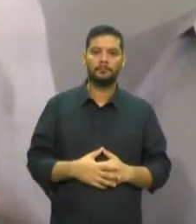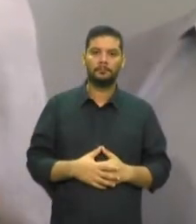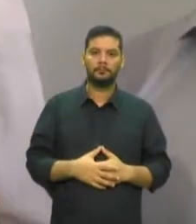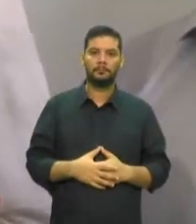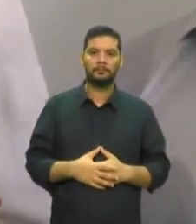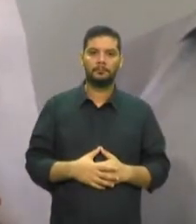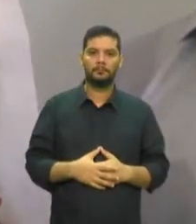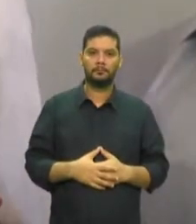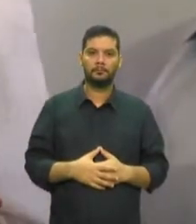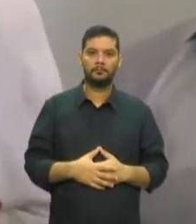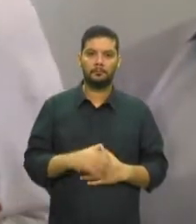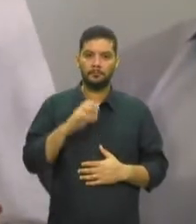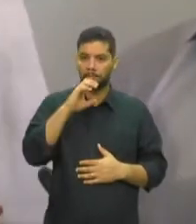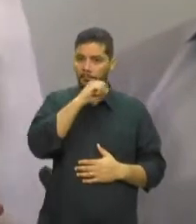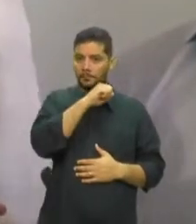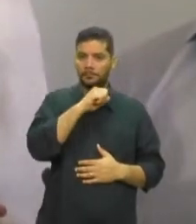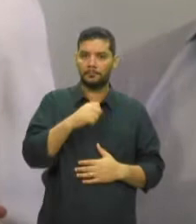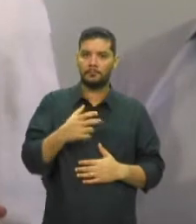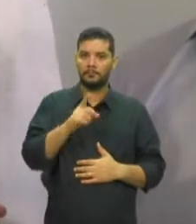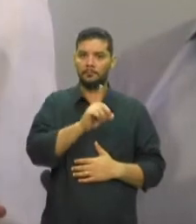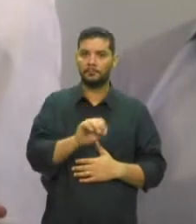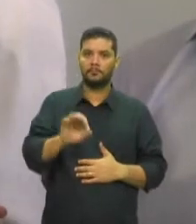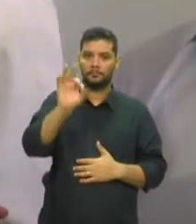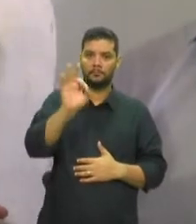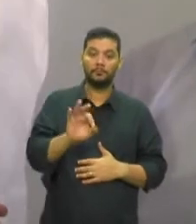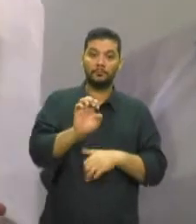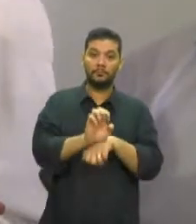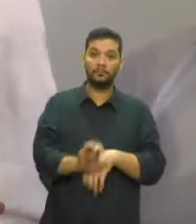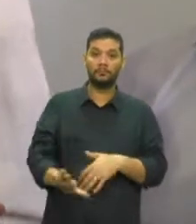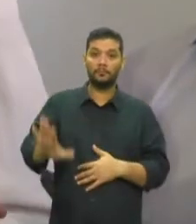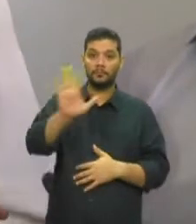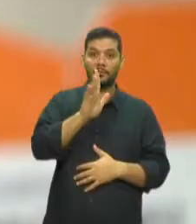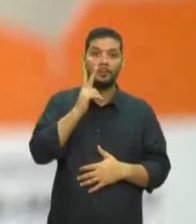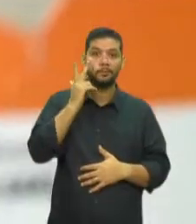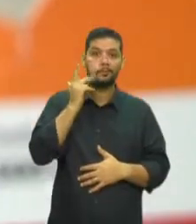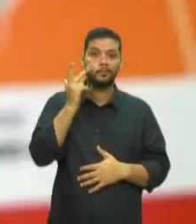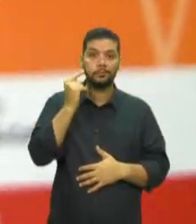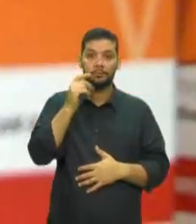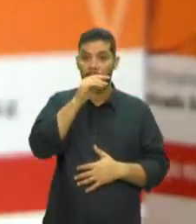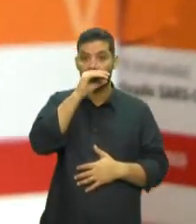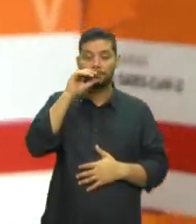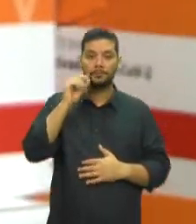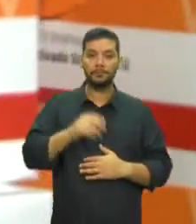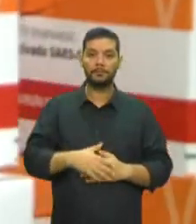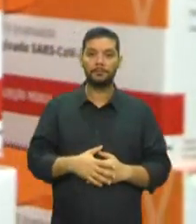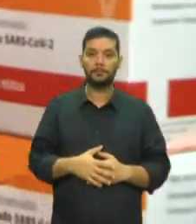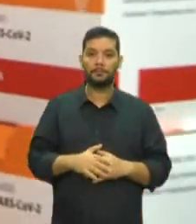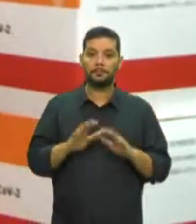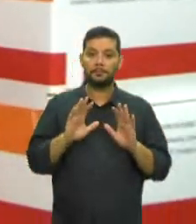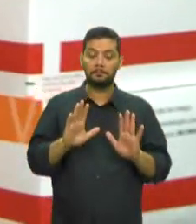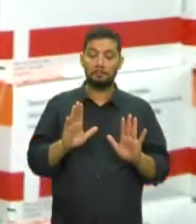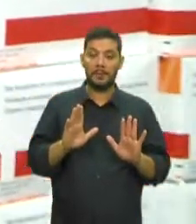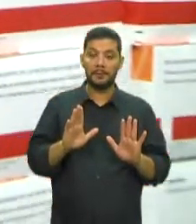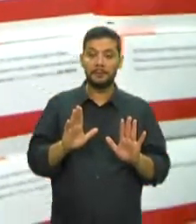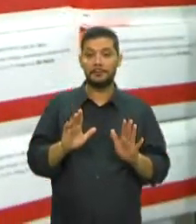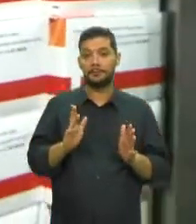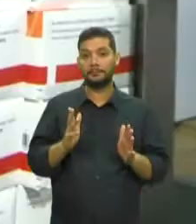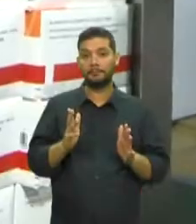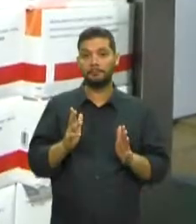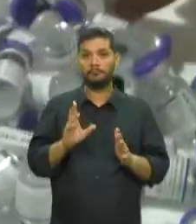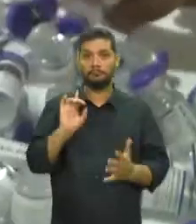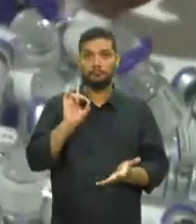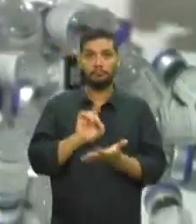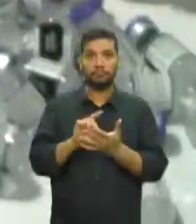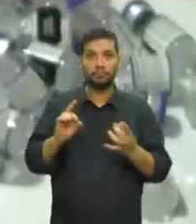o mais rápido possível, 100% da população do estado do Ceará esteja vacinada, população adulta. Mas para que essa imunização completa